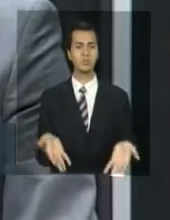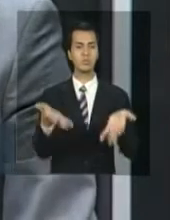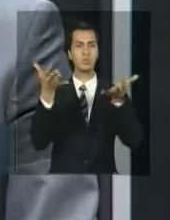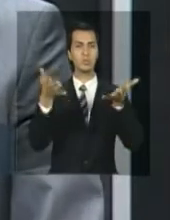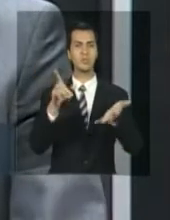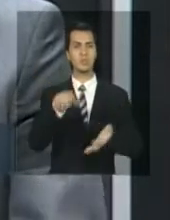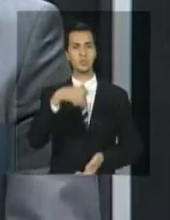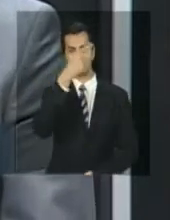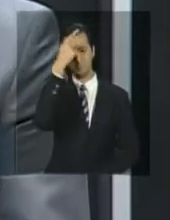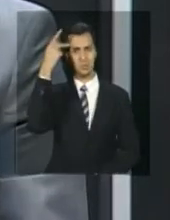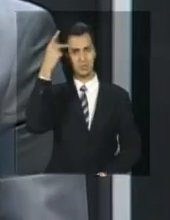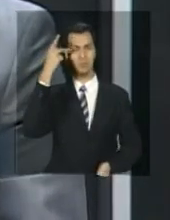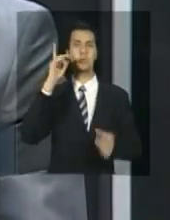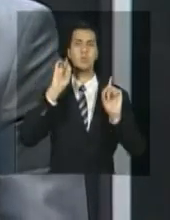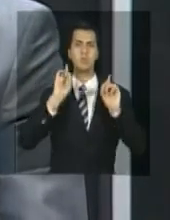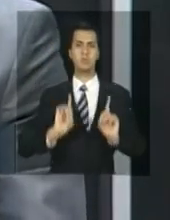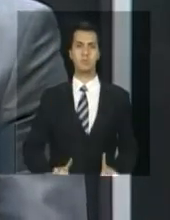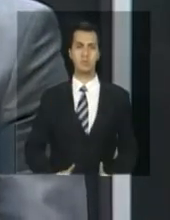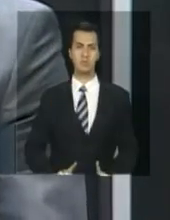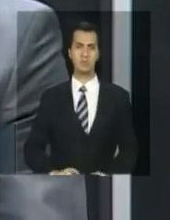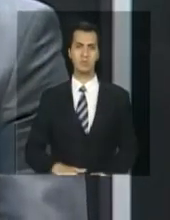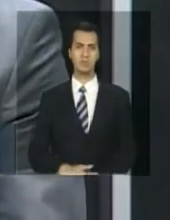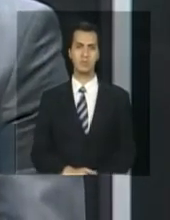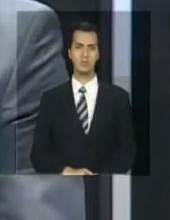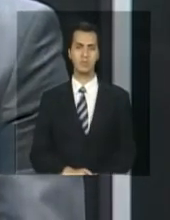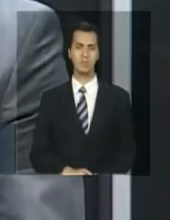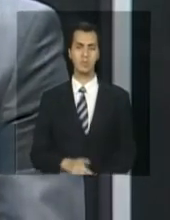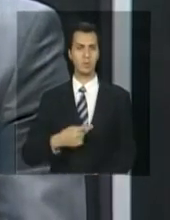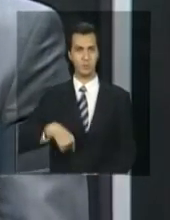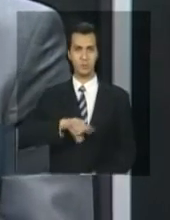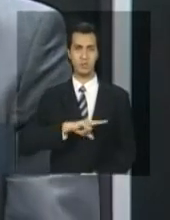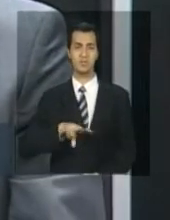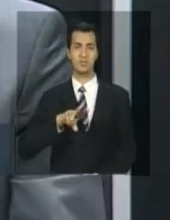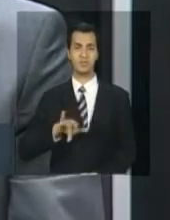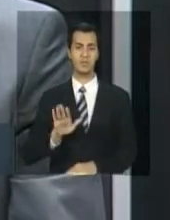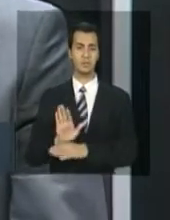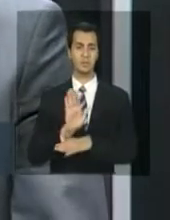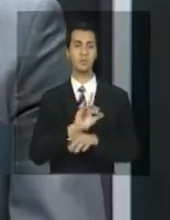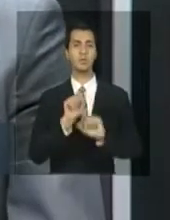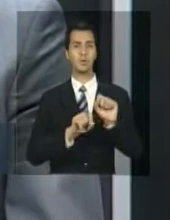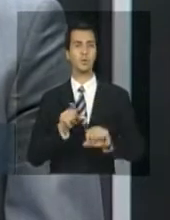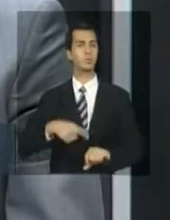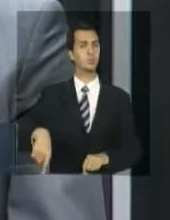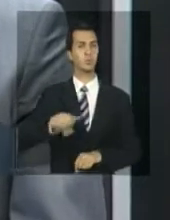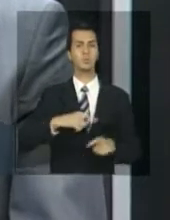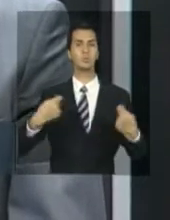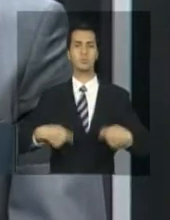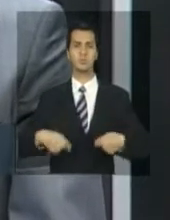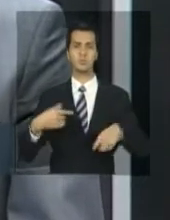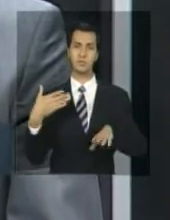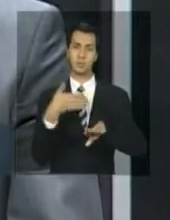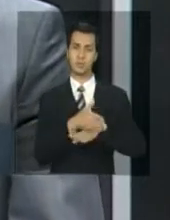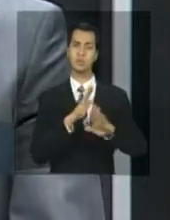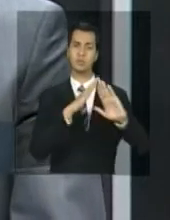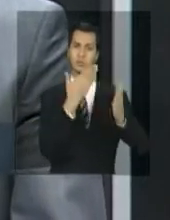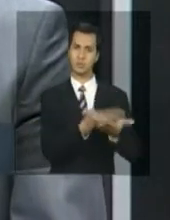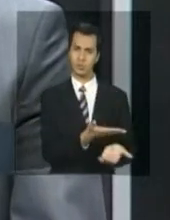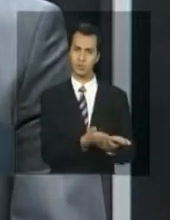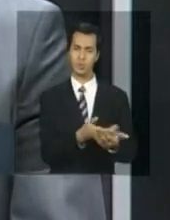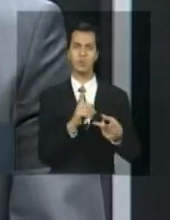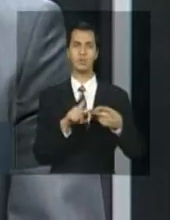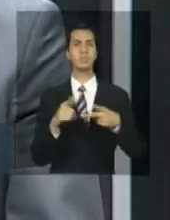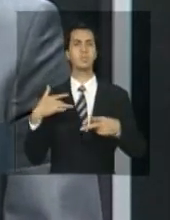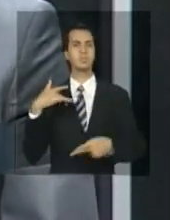pessoas com deficiência. Atuaremos na garantia de acesso à escola e de atendimento à saúde,